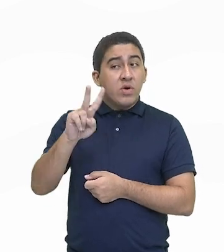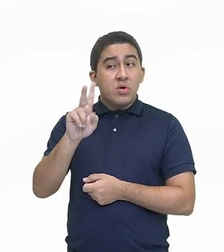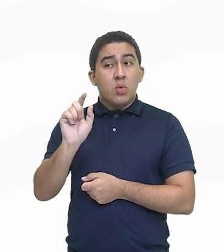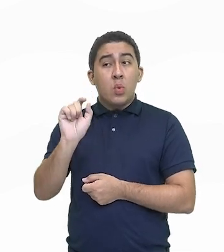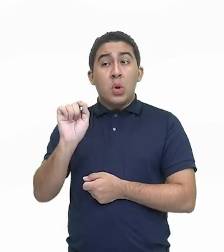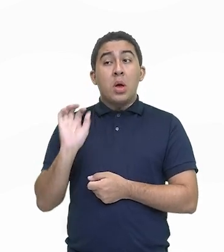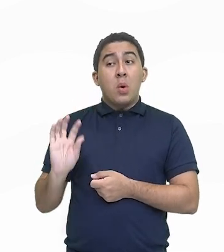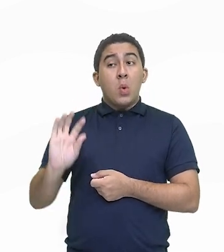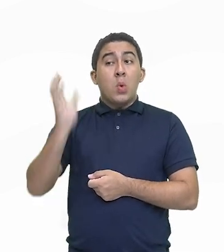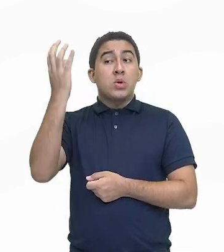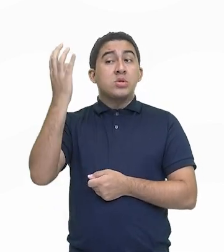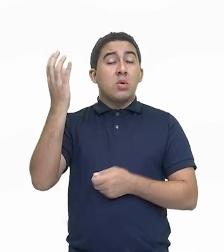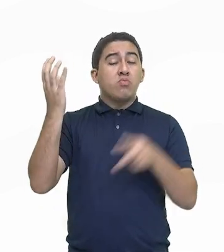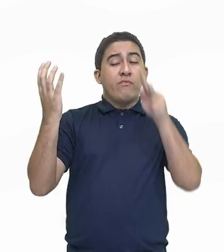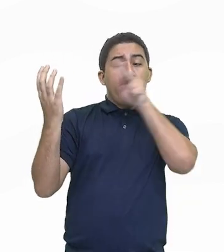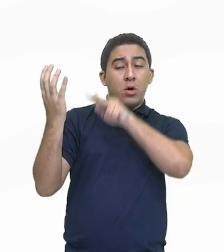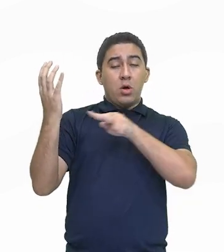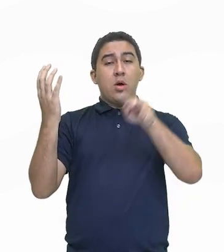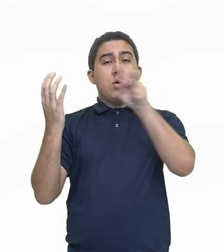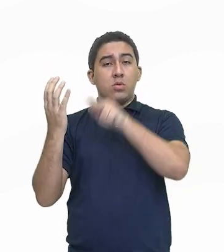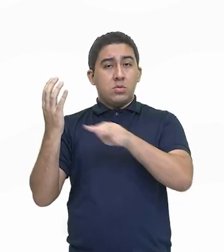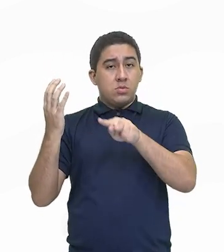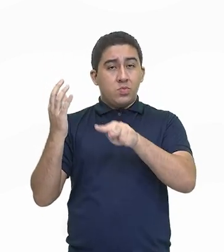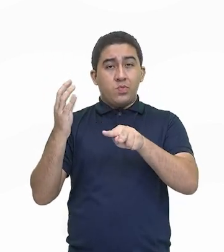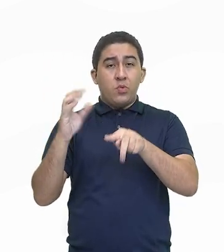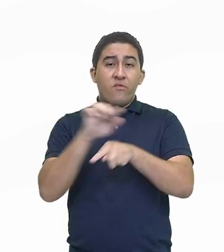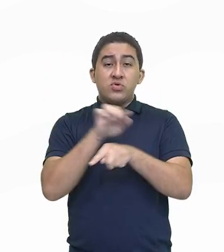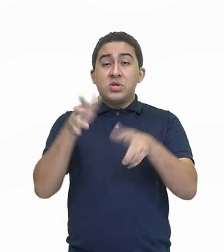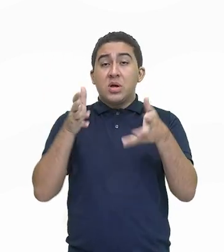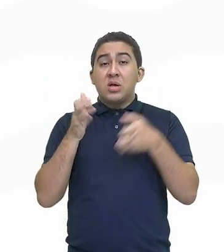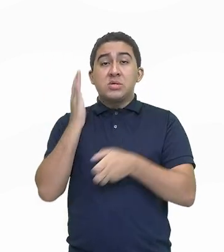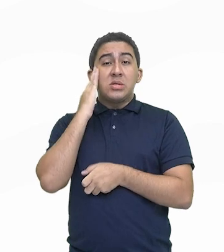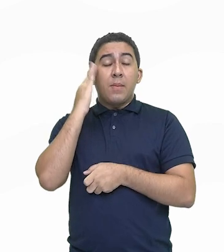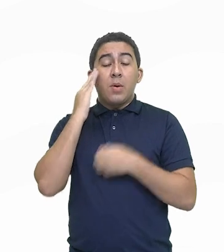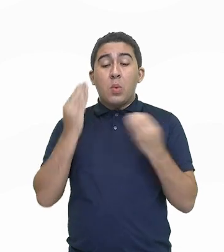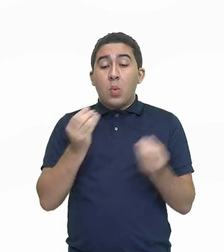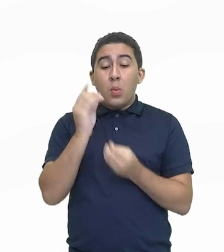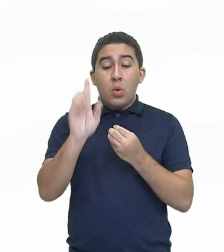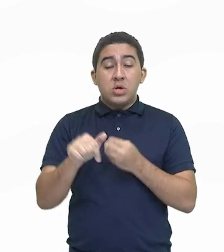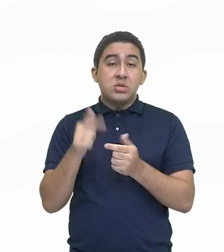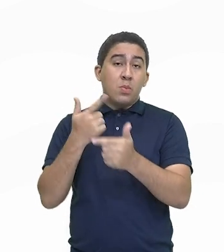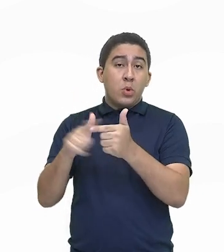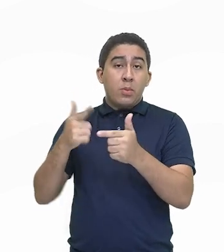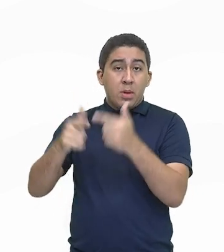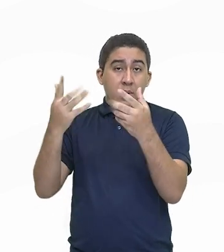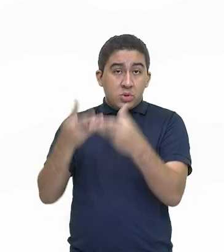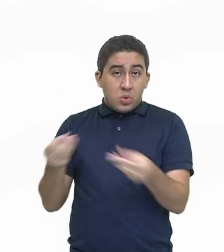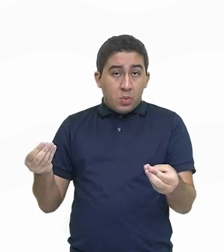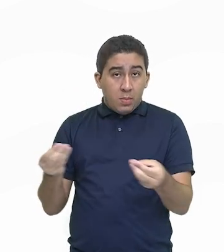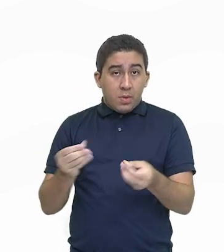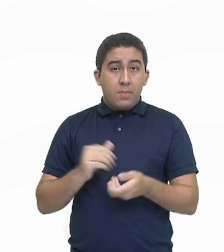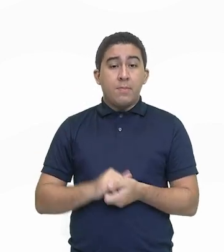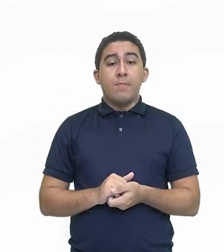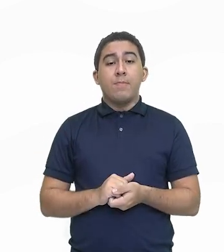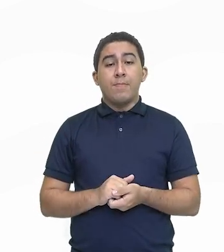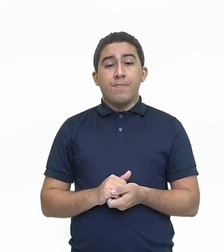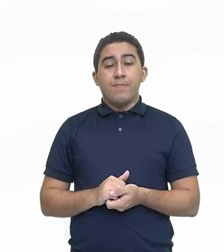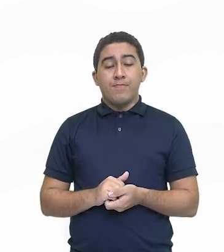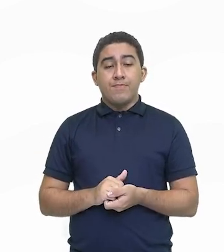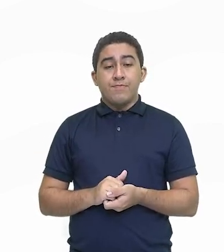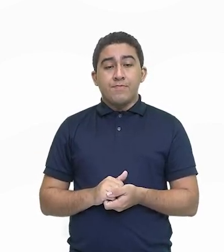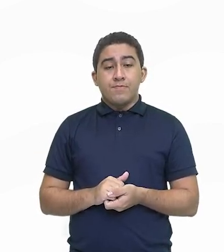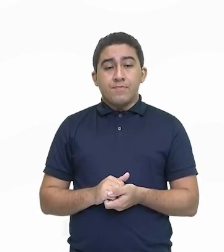está ocorrendo, um problema específico, e você quer saber como é que você vai resolver. E aí